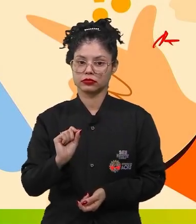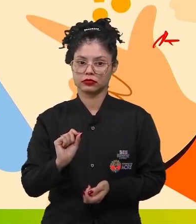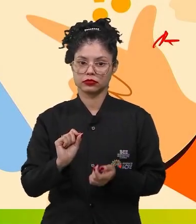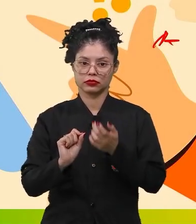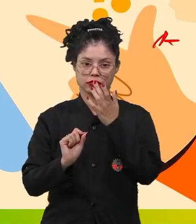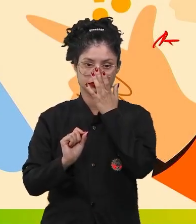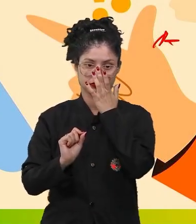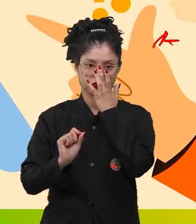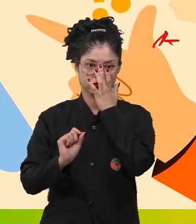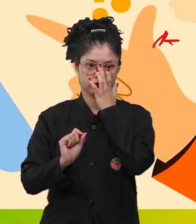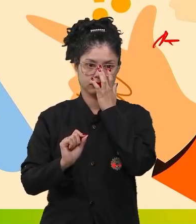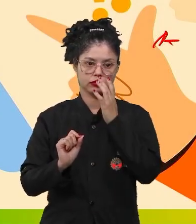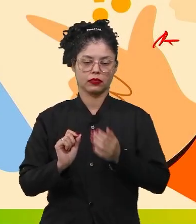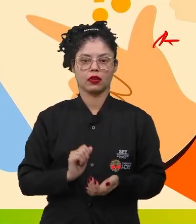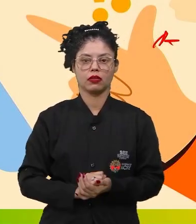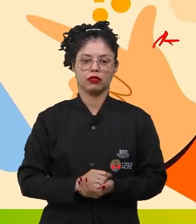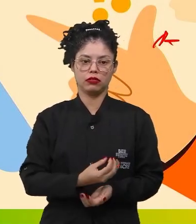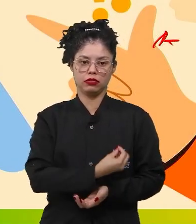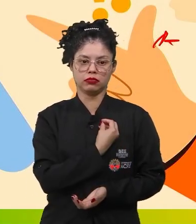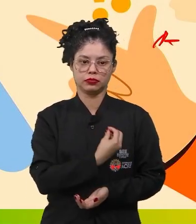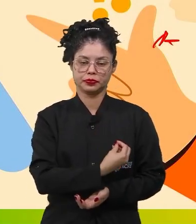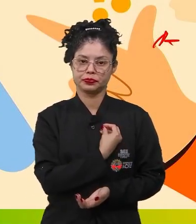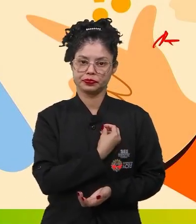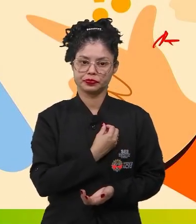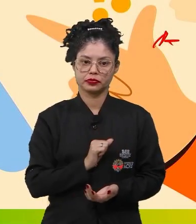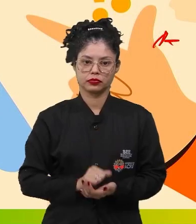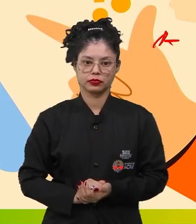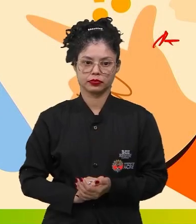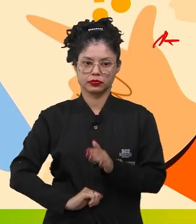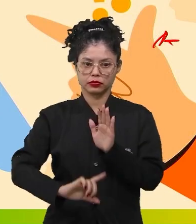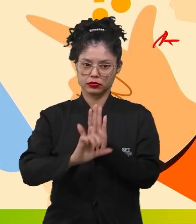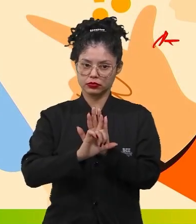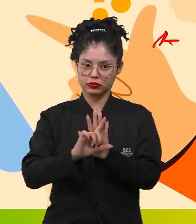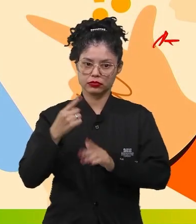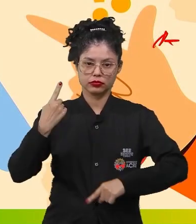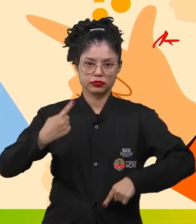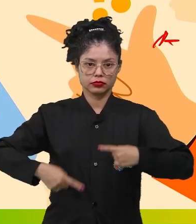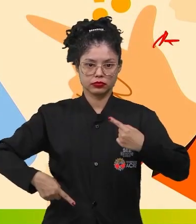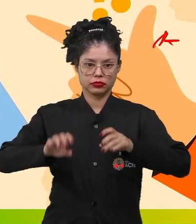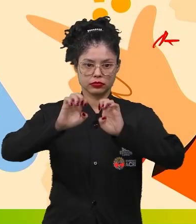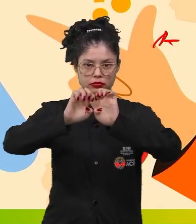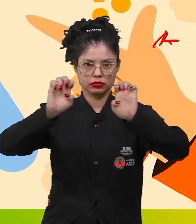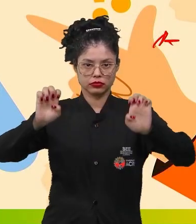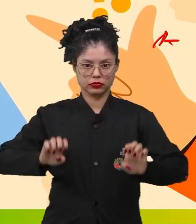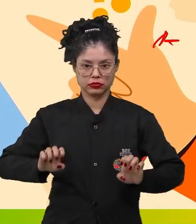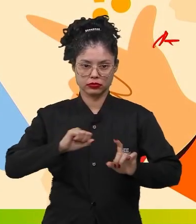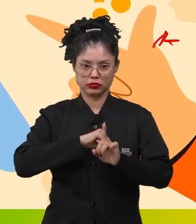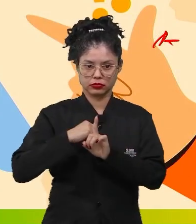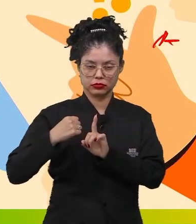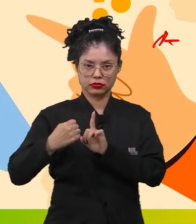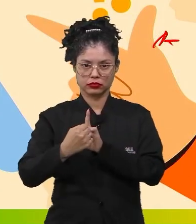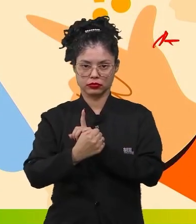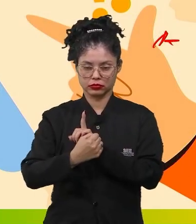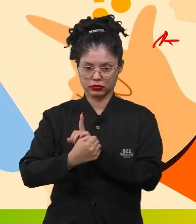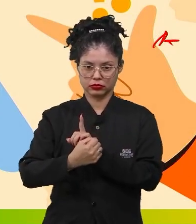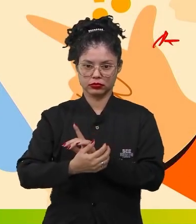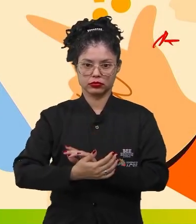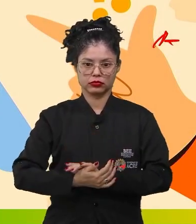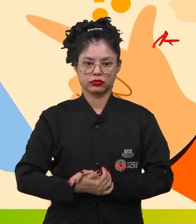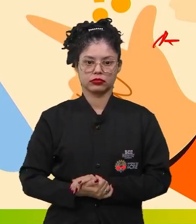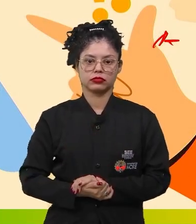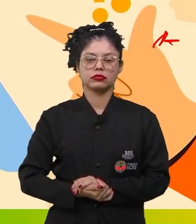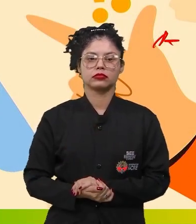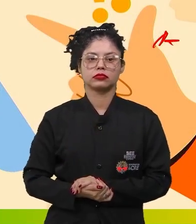racismo institucional? É aquele racismo presente em leis, políticas e até mesmo em